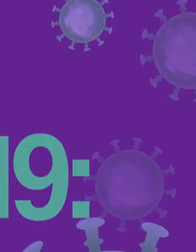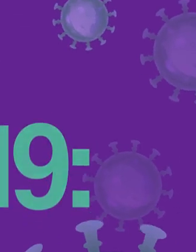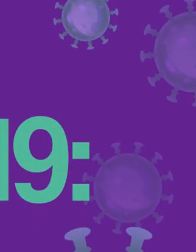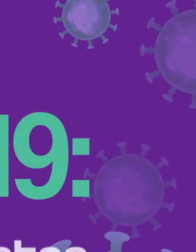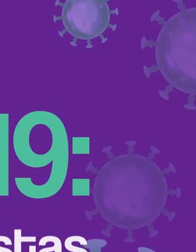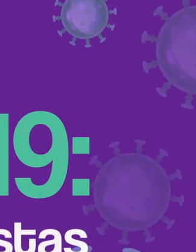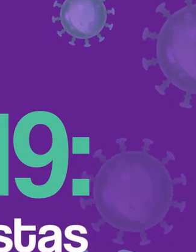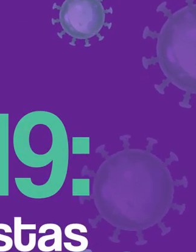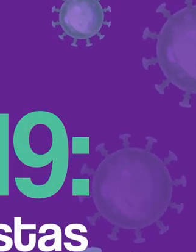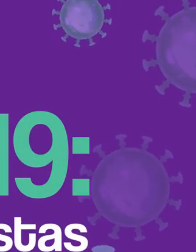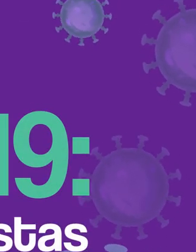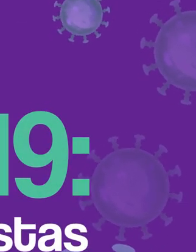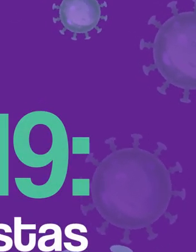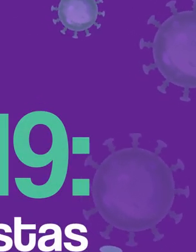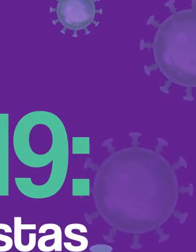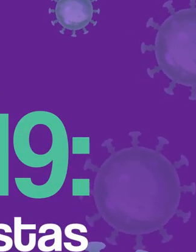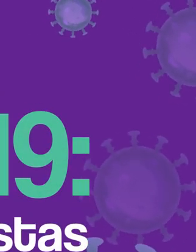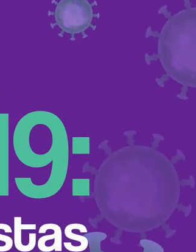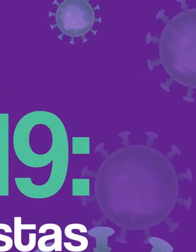e